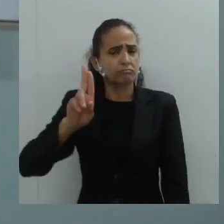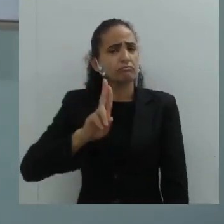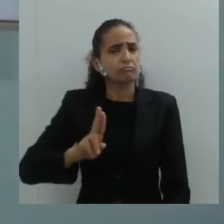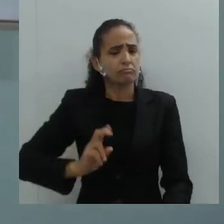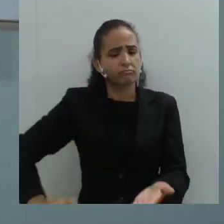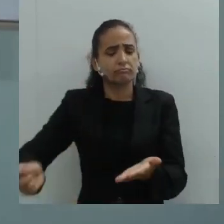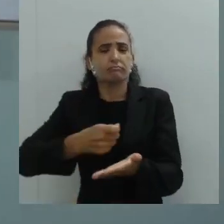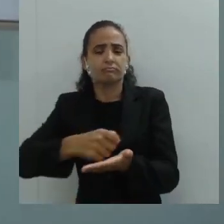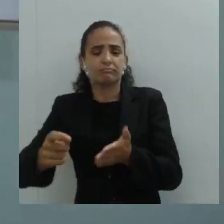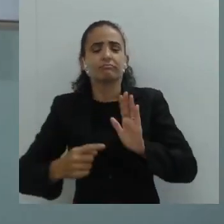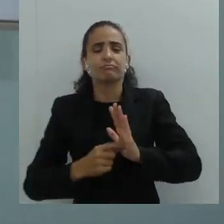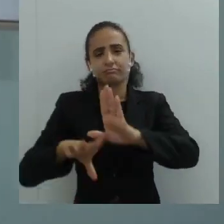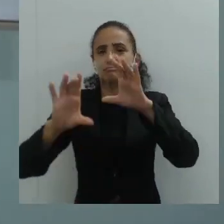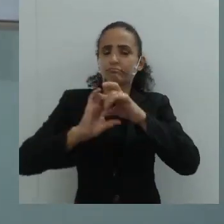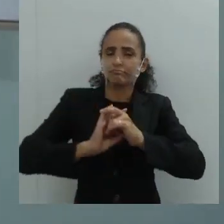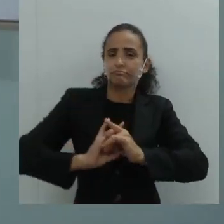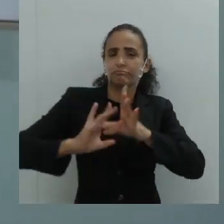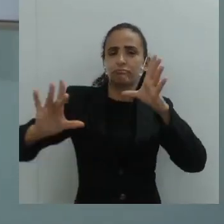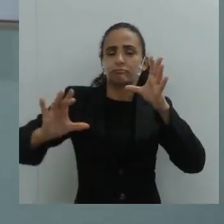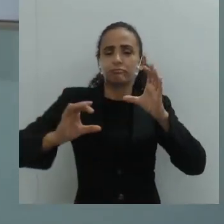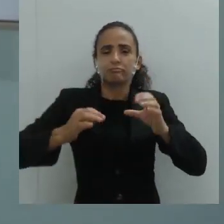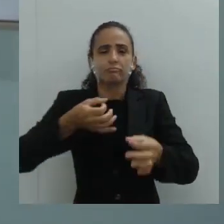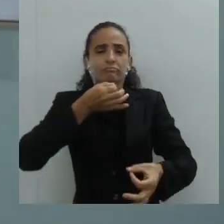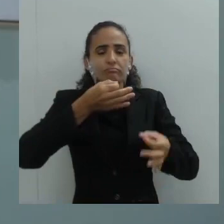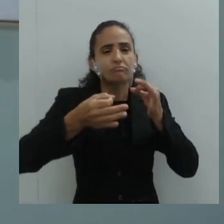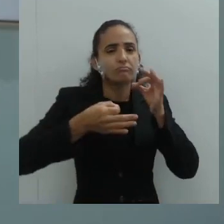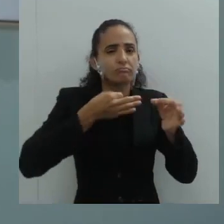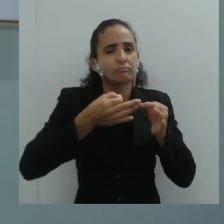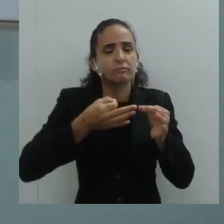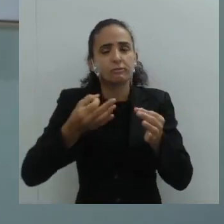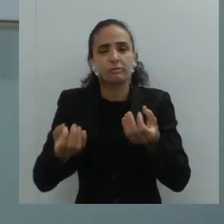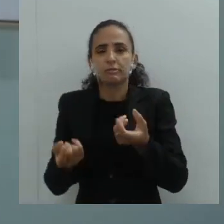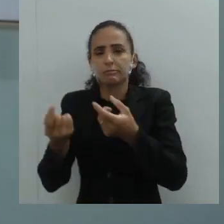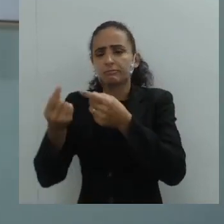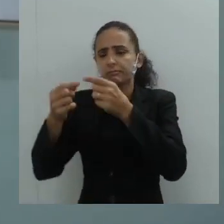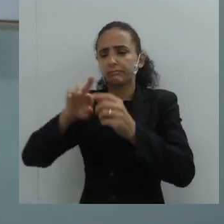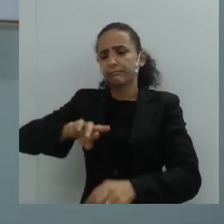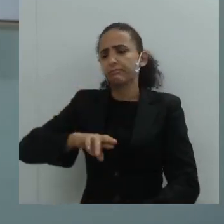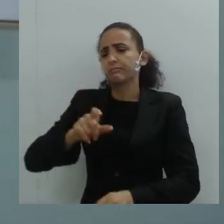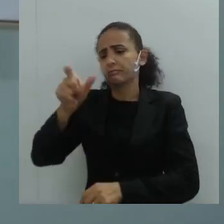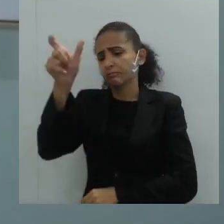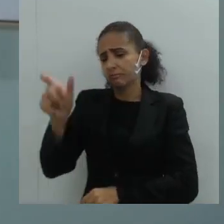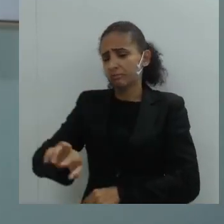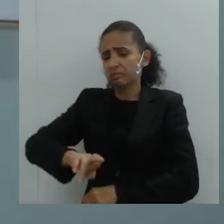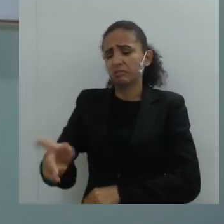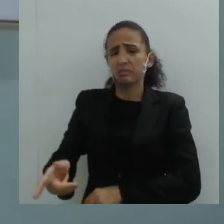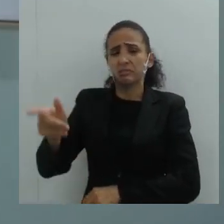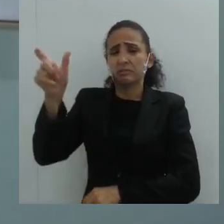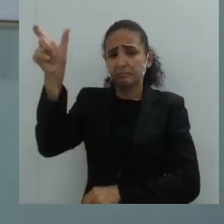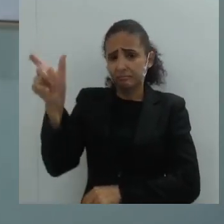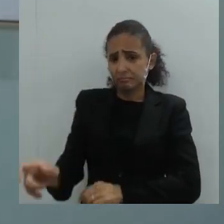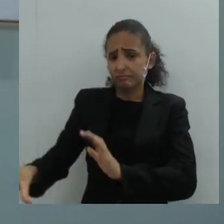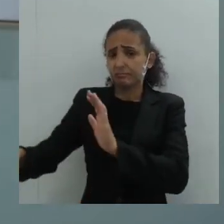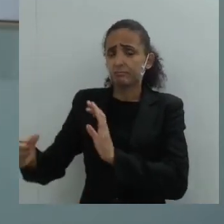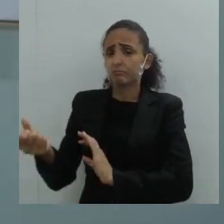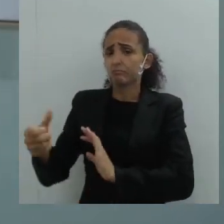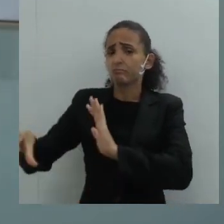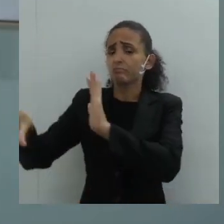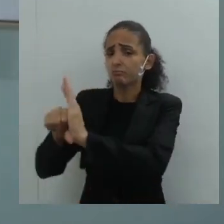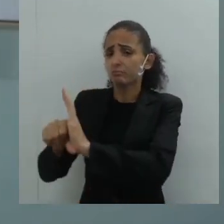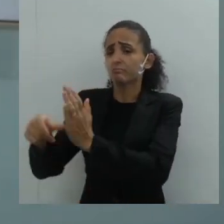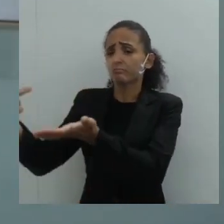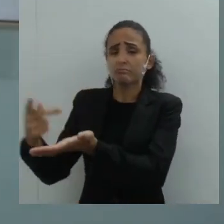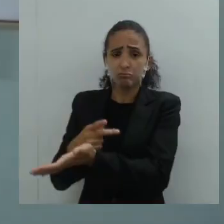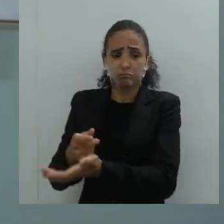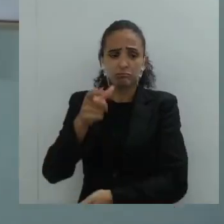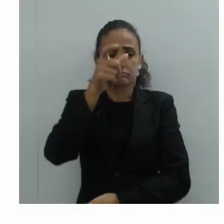Mostrando a nossa liberdade de expressão e, ao mesmo tempo, sendo contra a esses discursos de ódio que circundam na